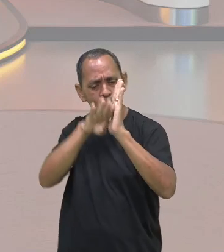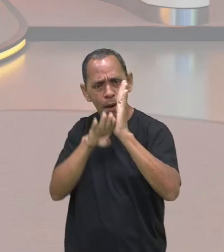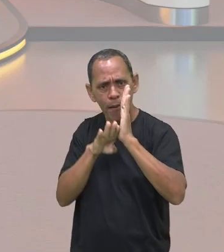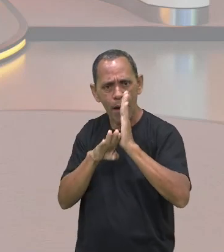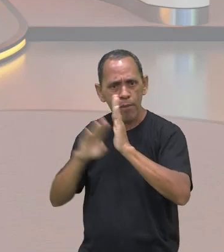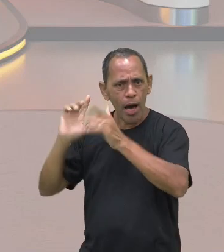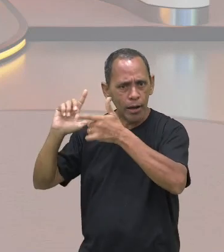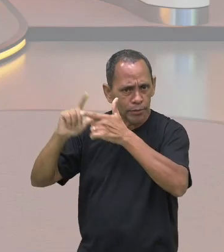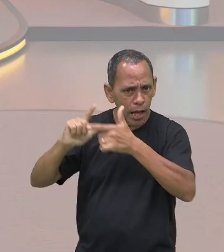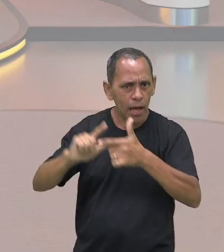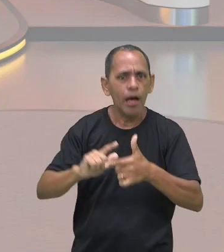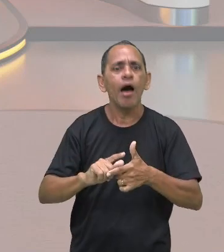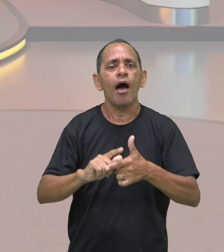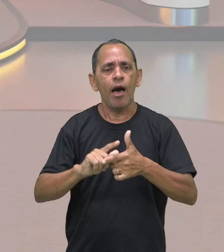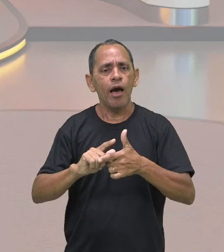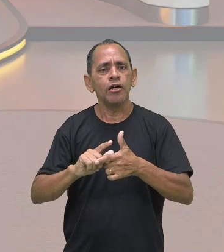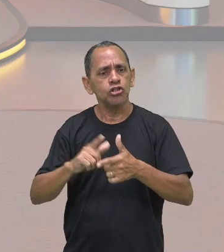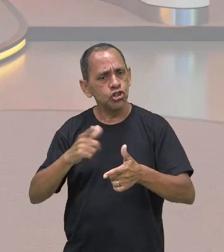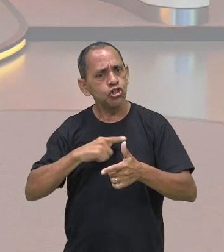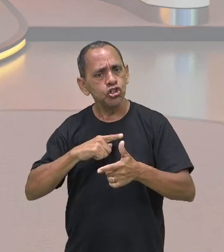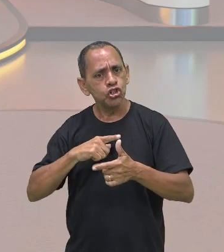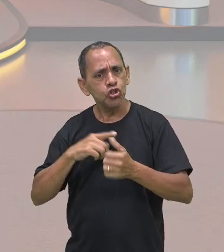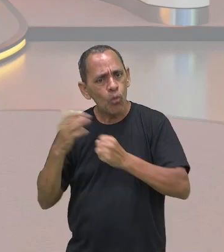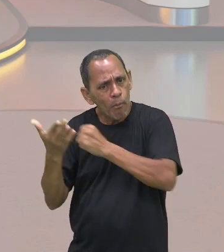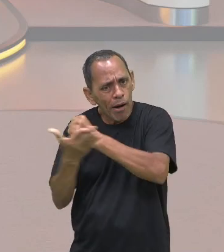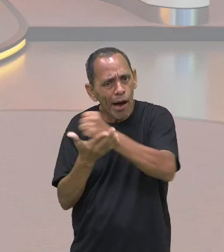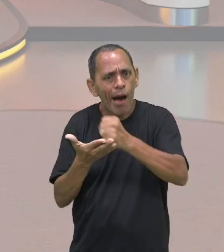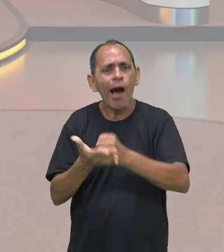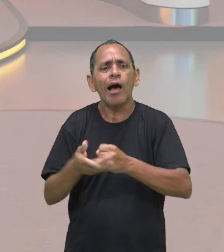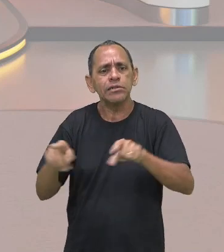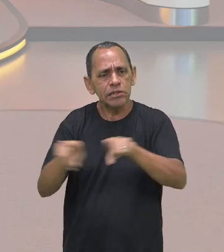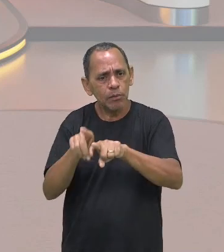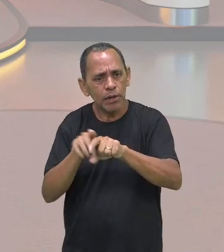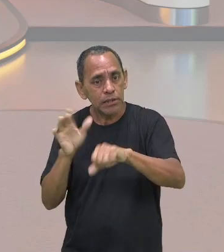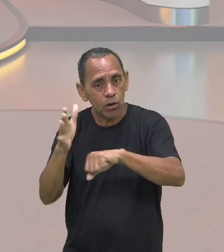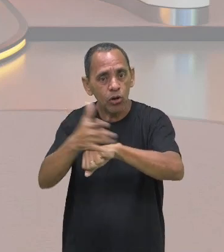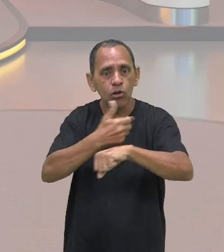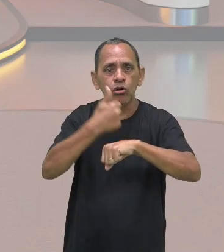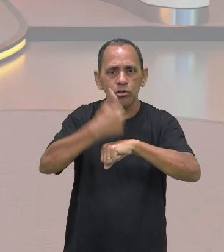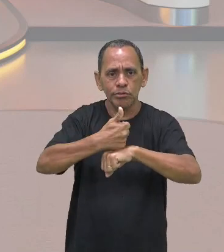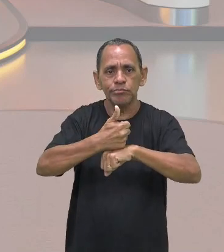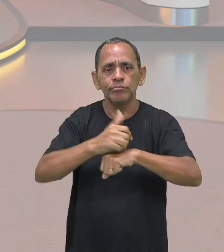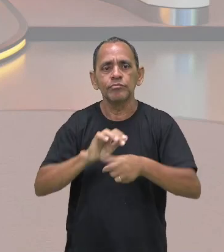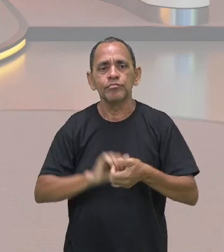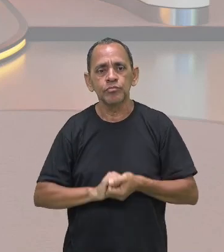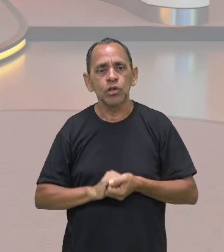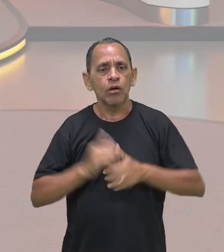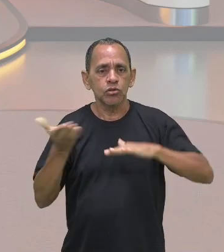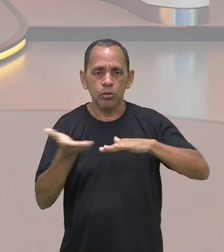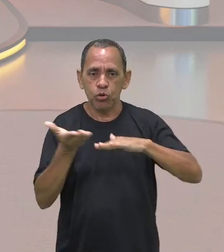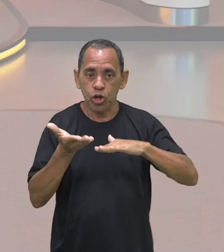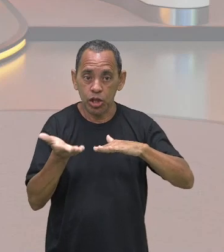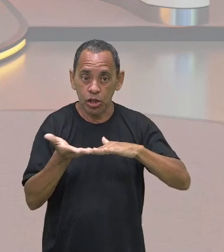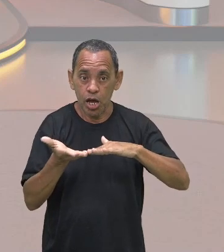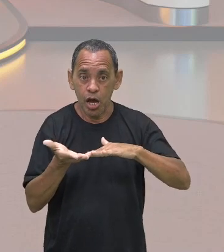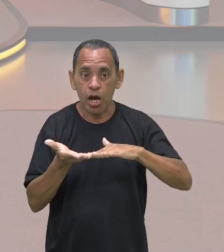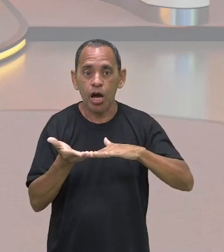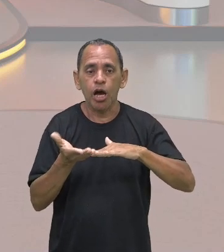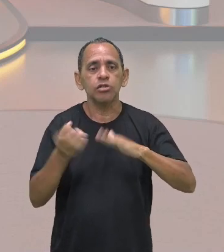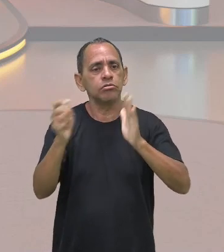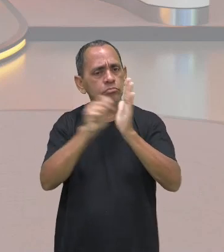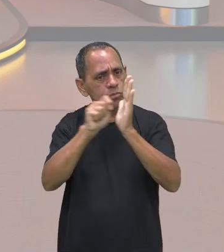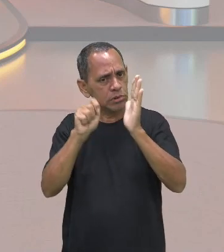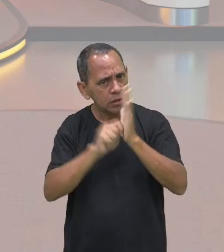ainda conservavam seu cunho colonial. A contemporaneidade do século